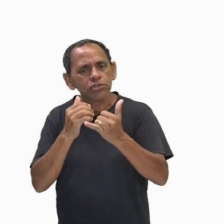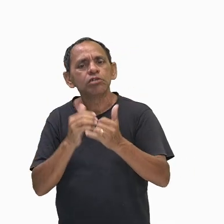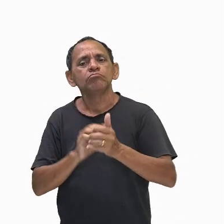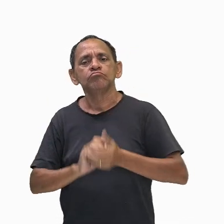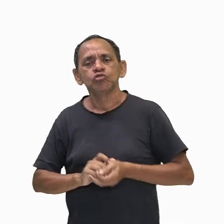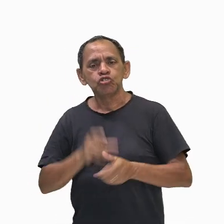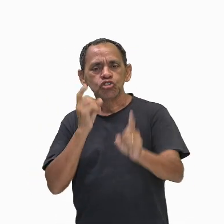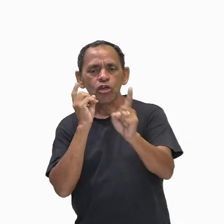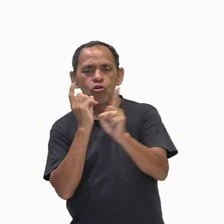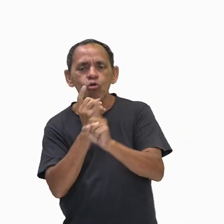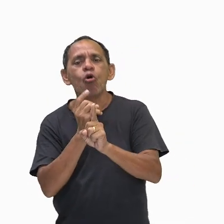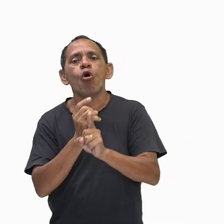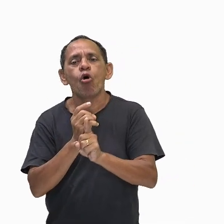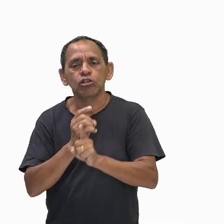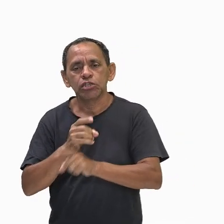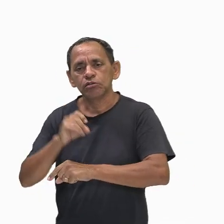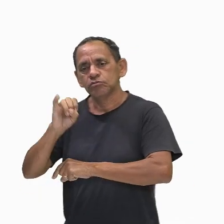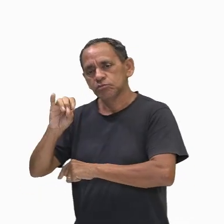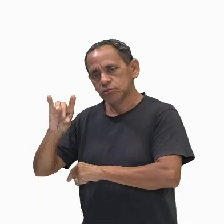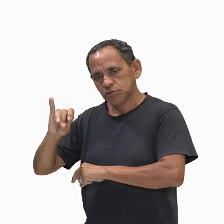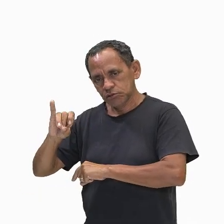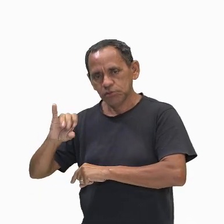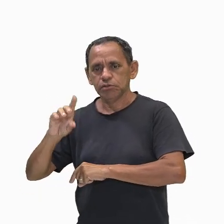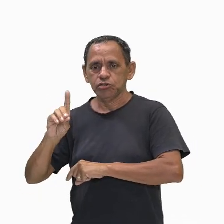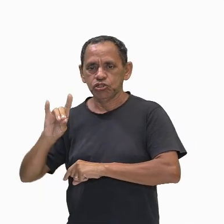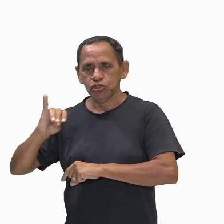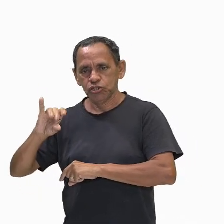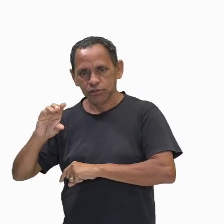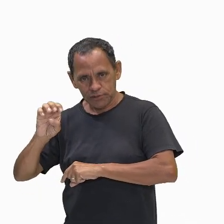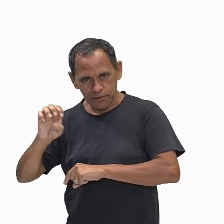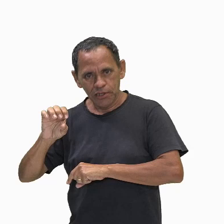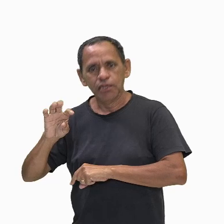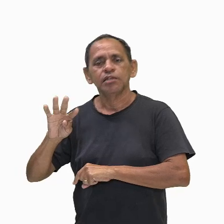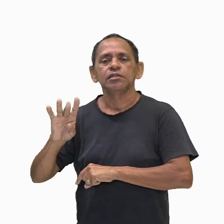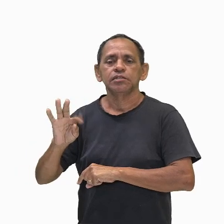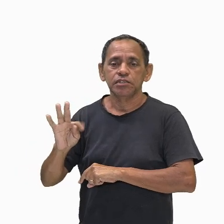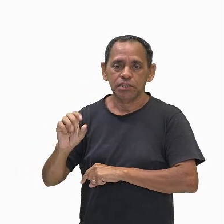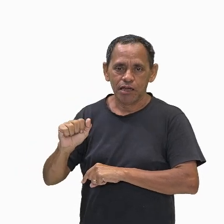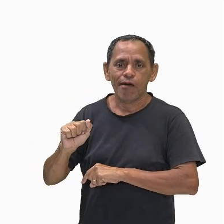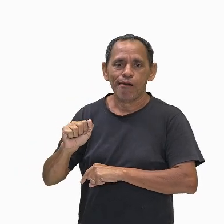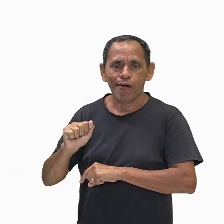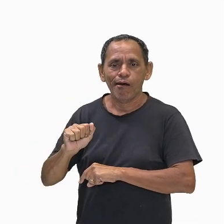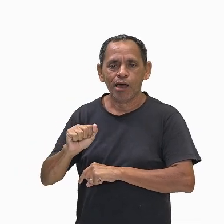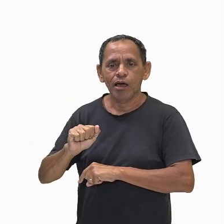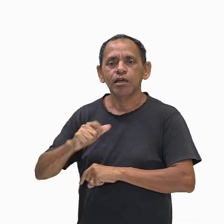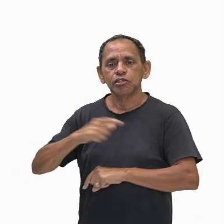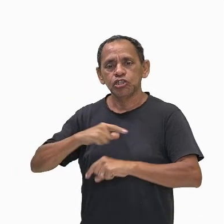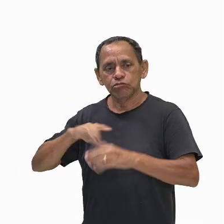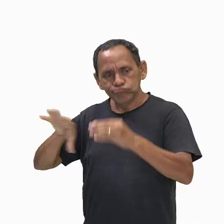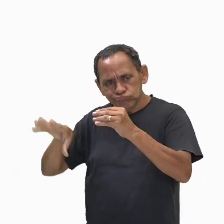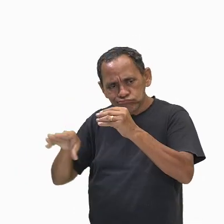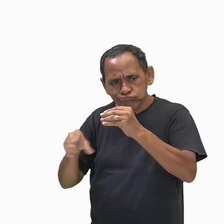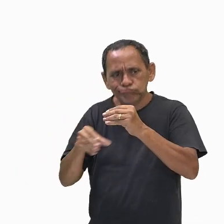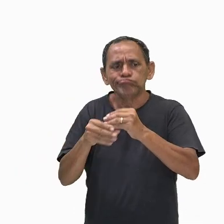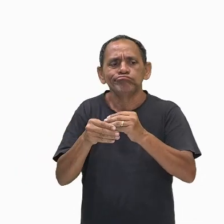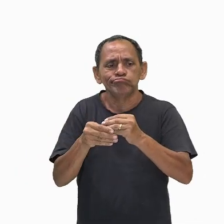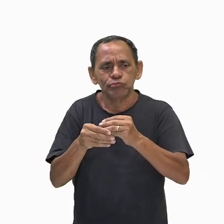dieta especializada para ela, acrescentando aí alguns compostos ou suplementos na sua